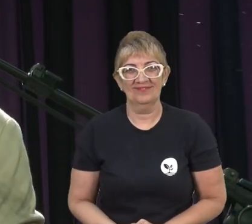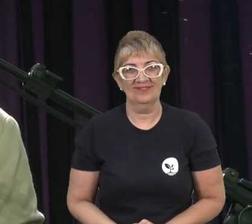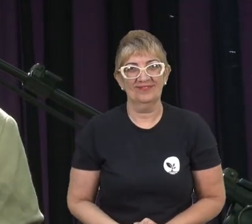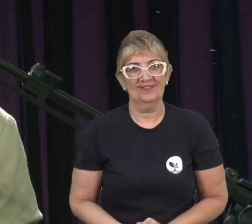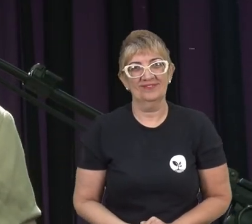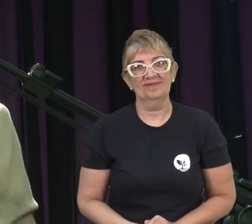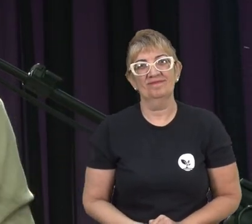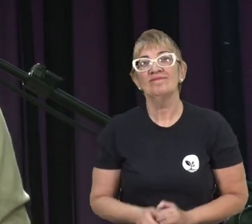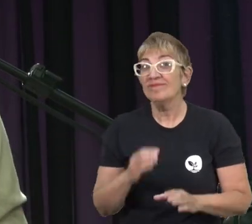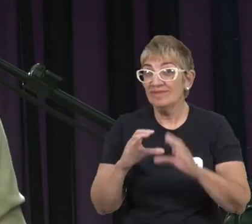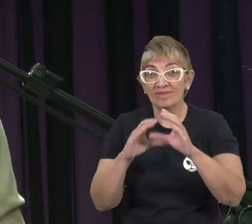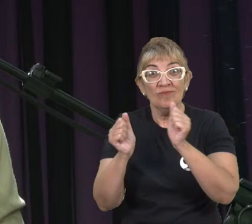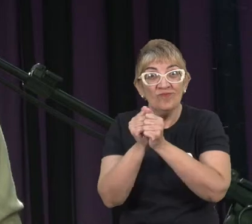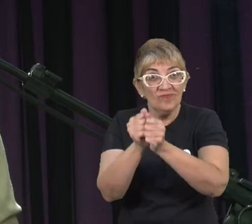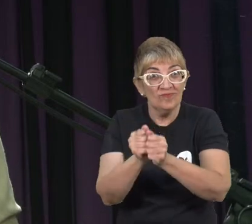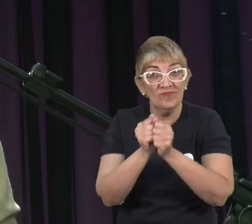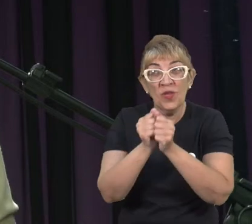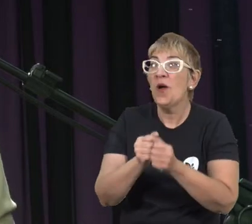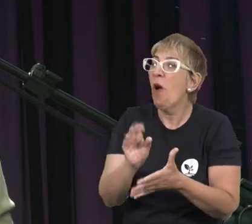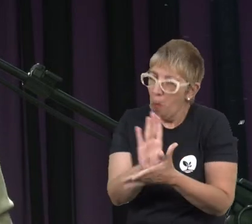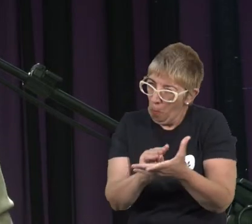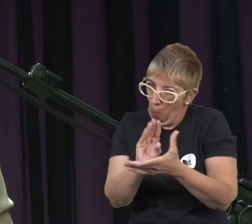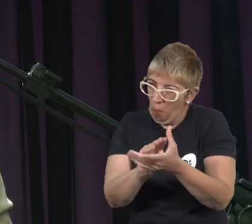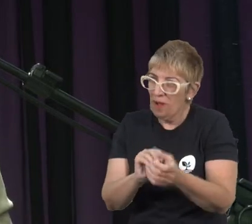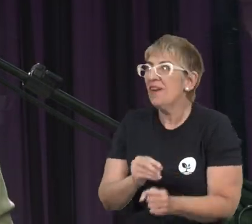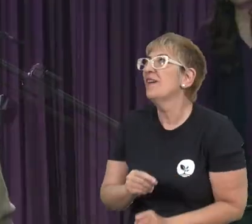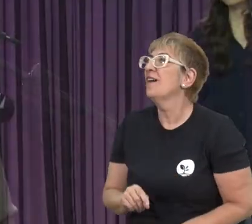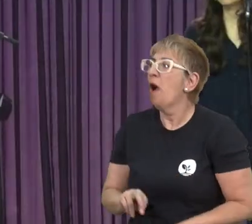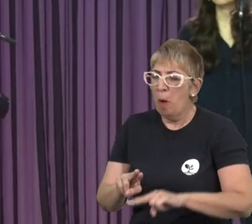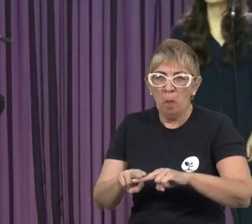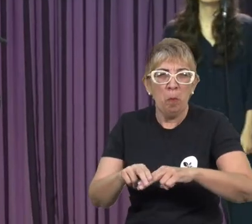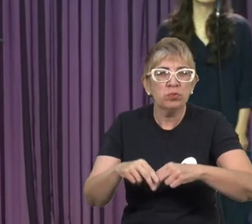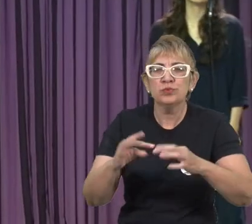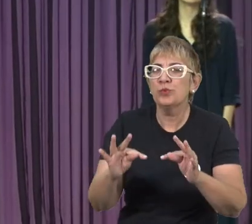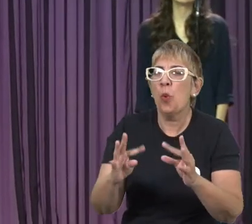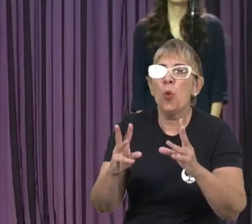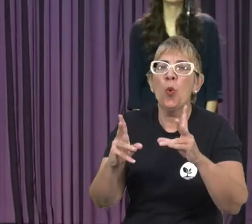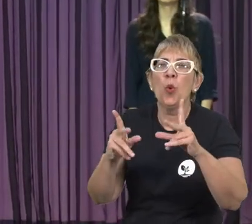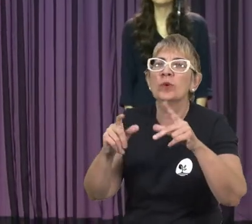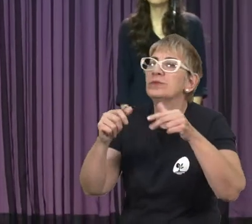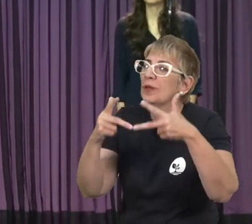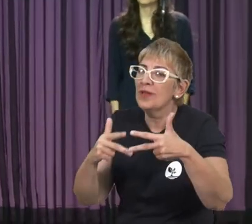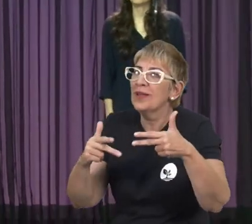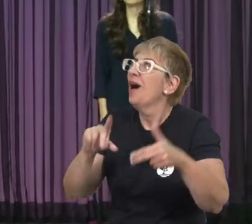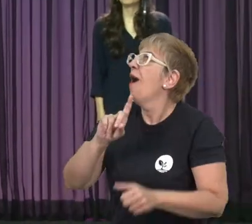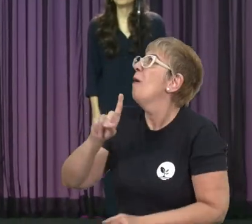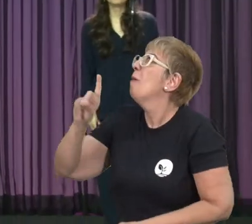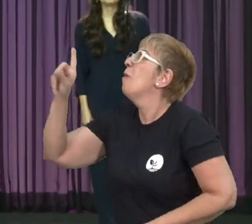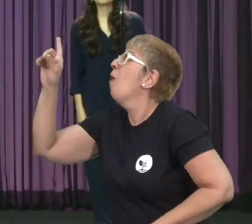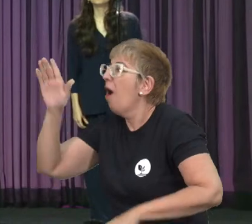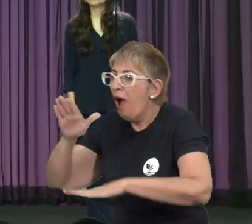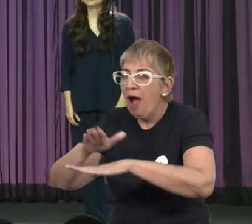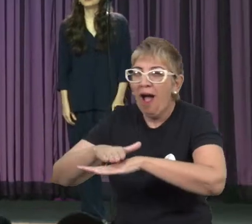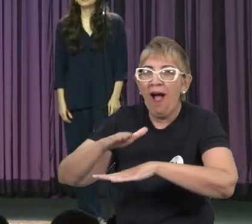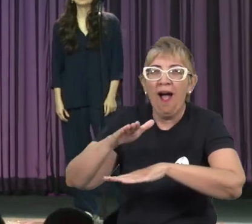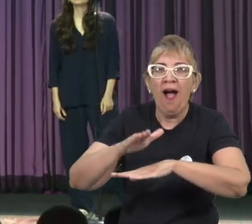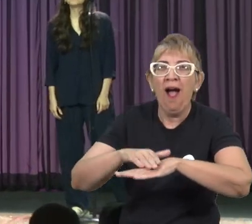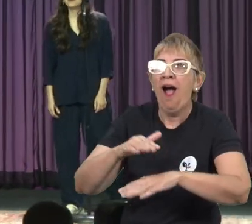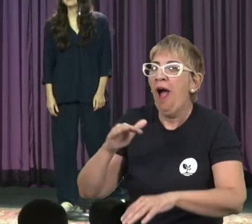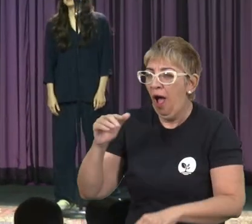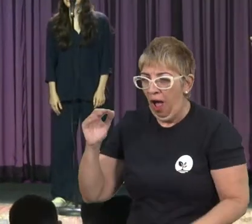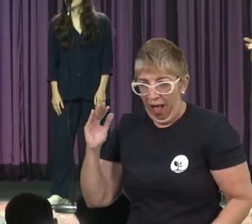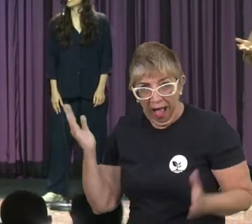Cante comigo. Por tudo o que tens feito, por tudo